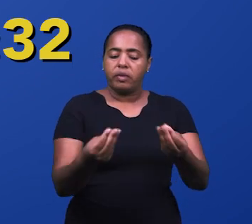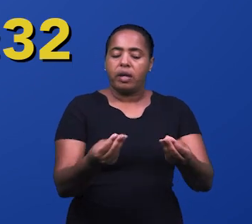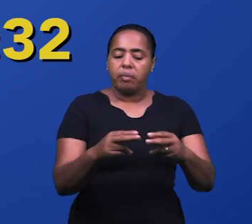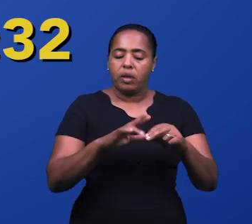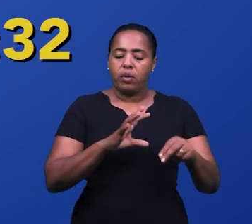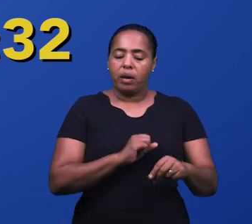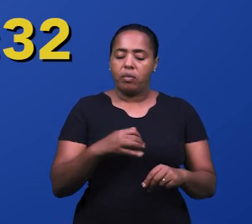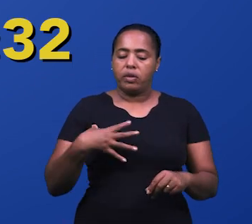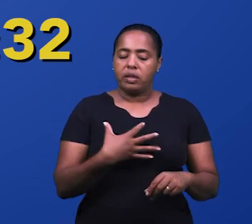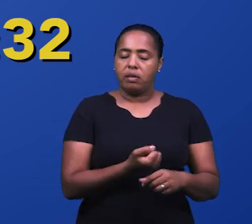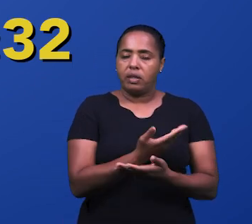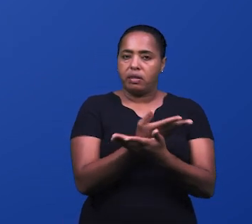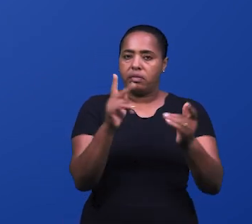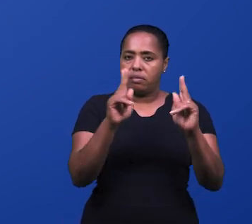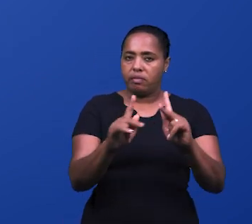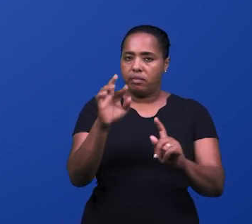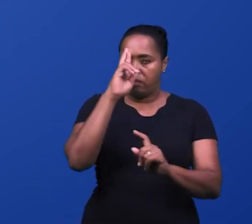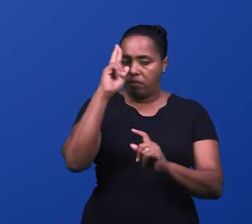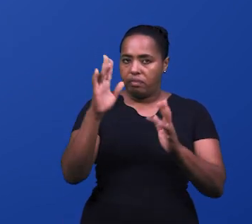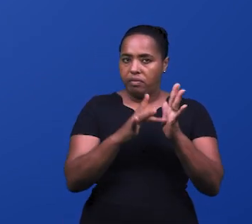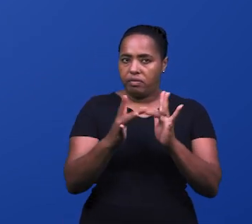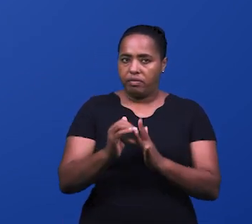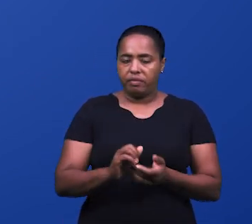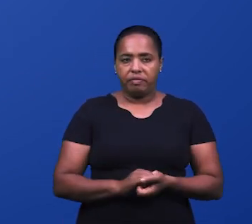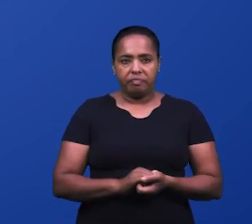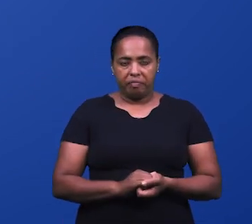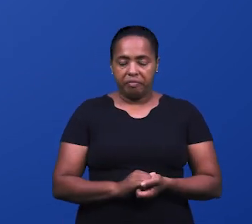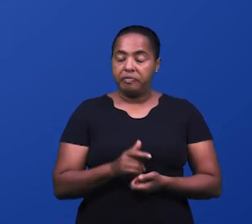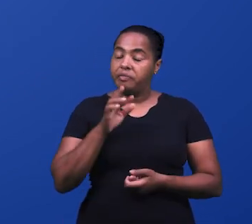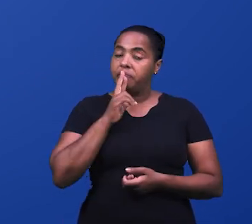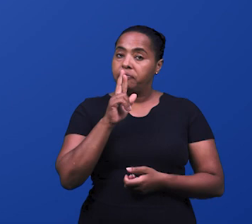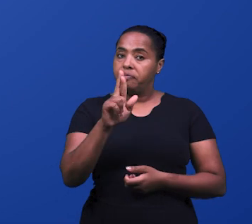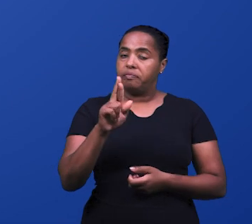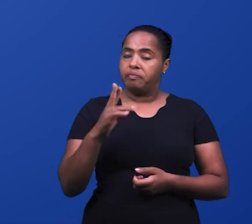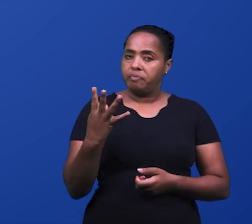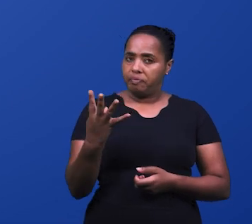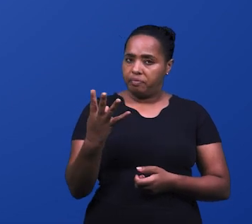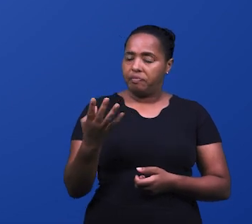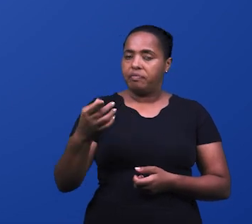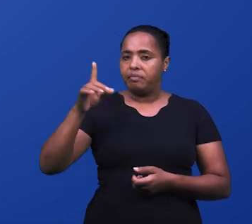todos a paz do Senhor Jesus. Em resposta à questão 4, Deus